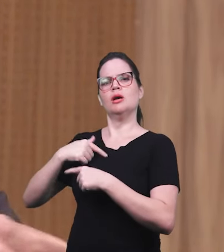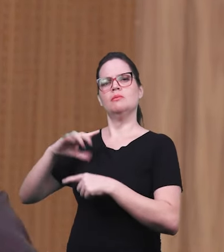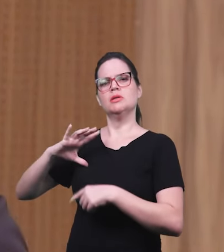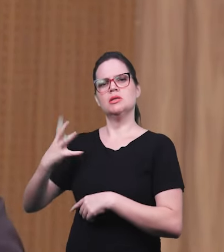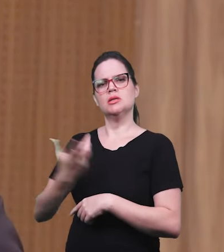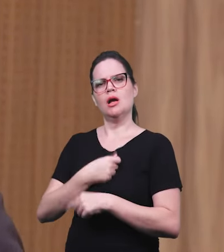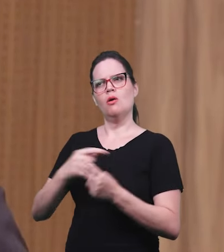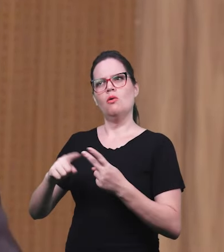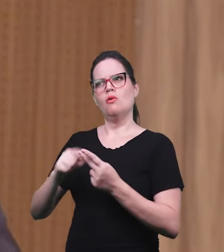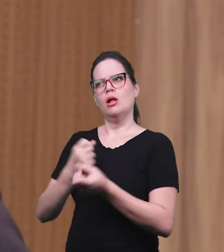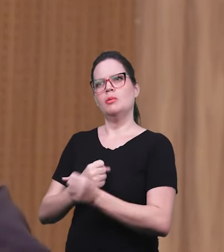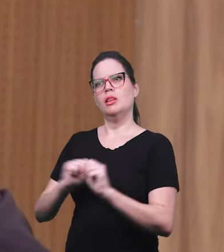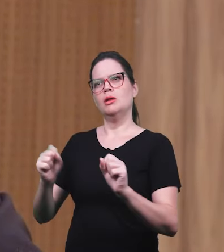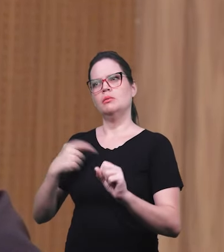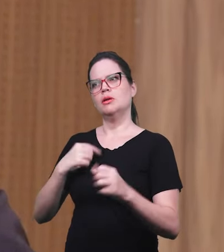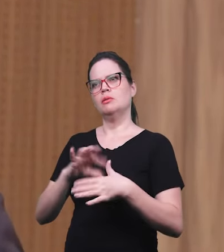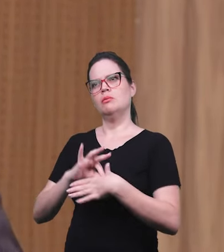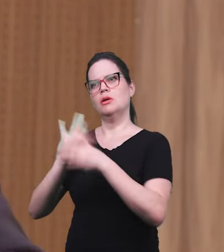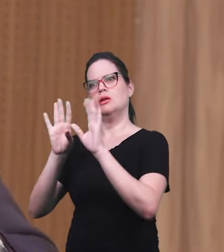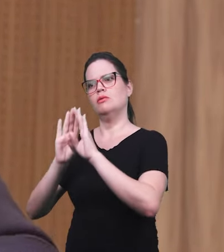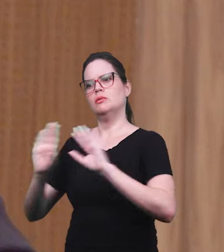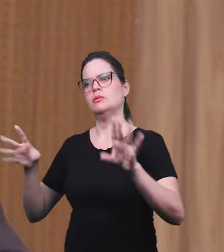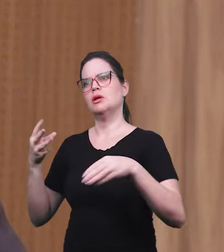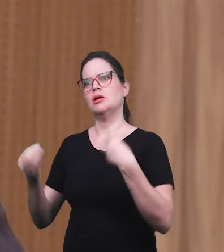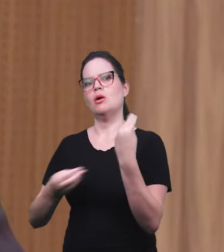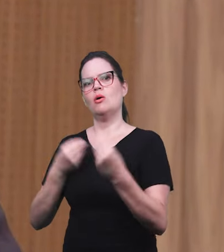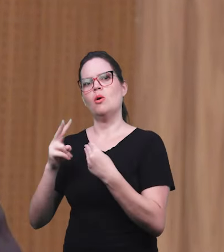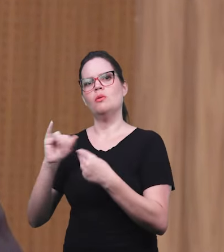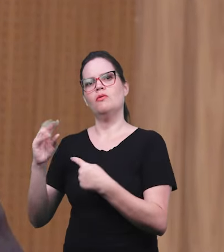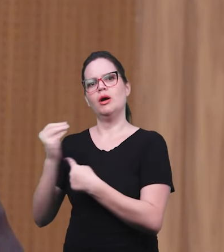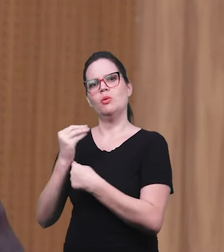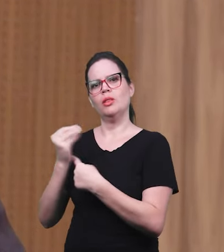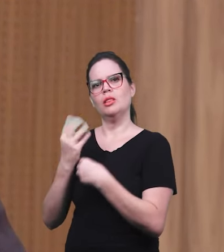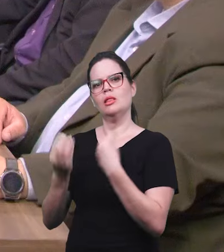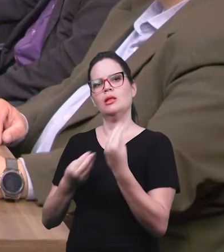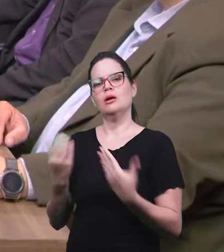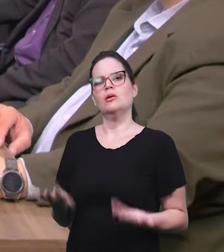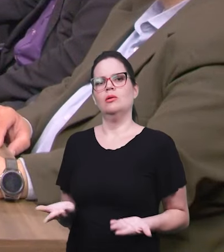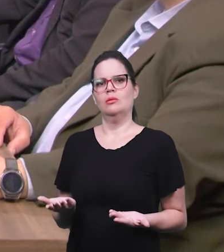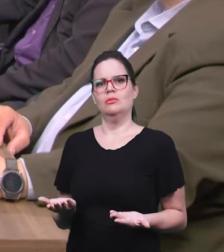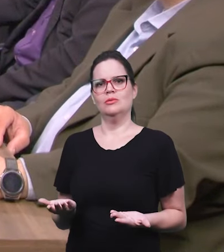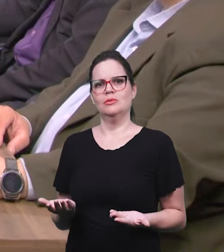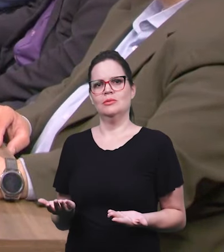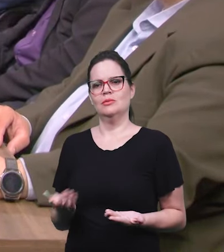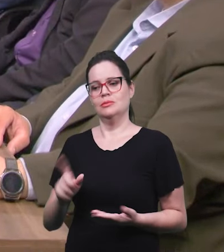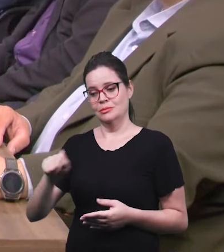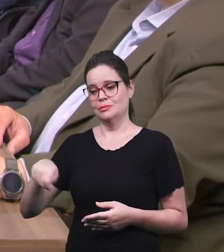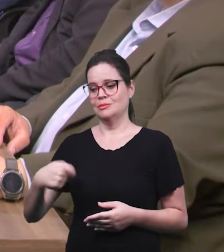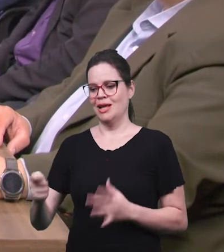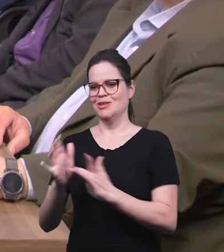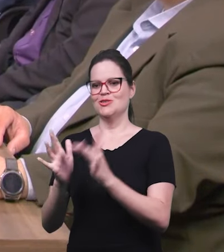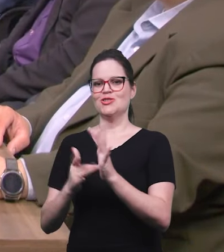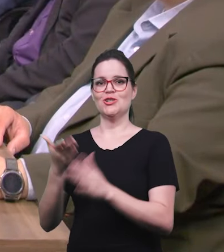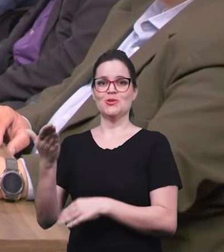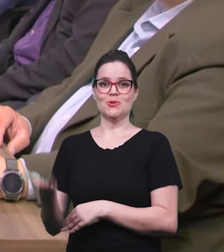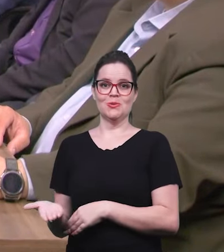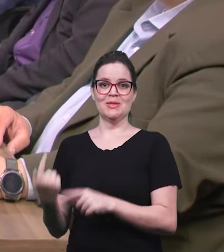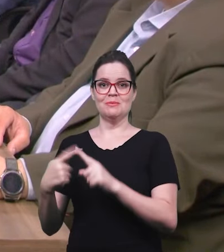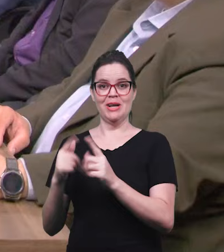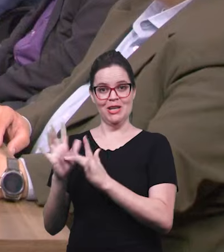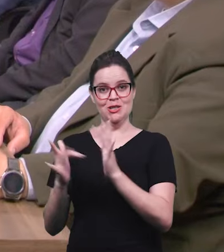preservar o homem? Porque senão o homem sucumbe, ele morre. Jesus. Não só de pão viverá o homem. Não só de pão viverá o homem. Então você